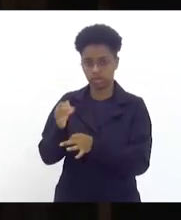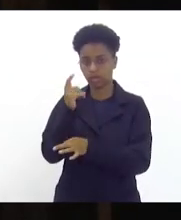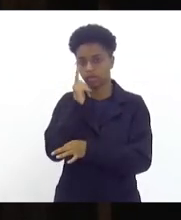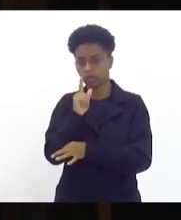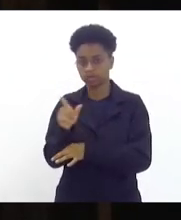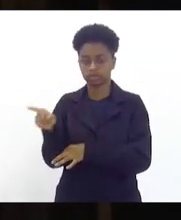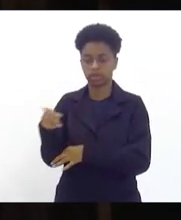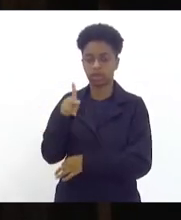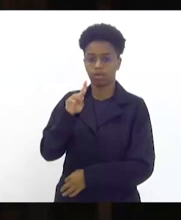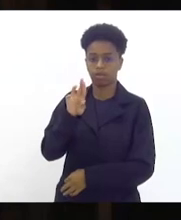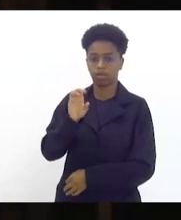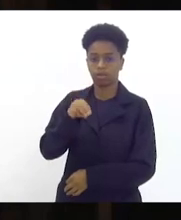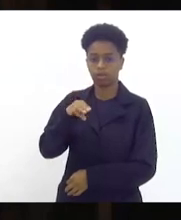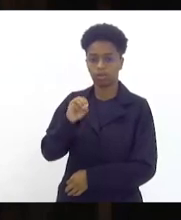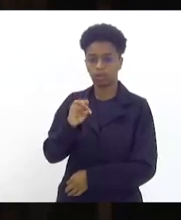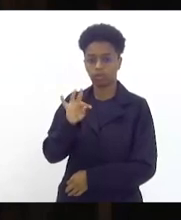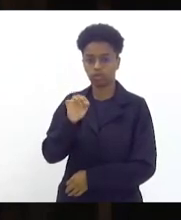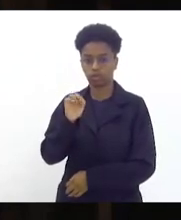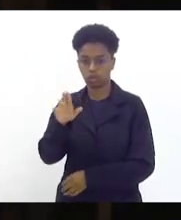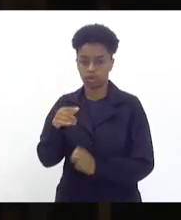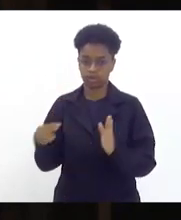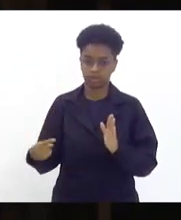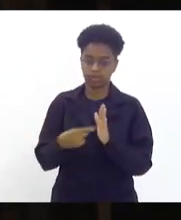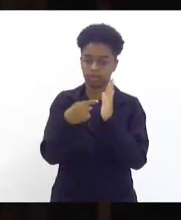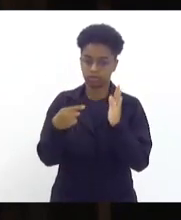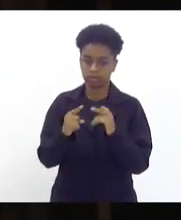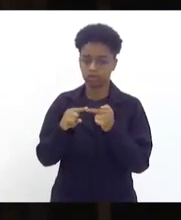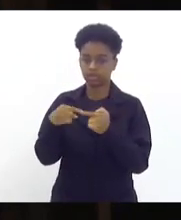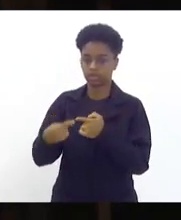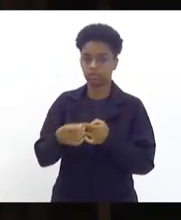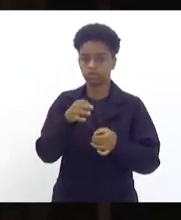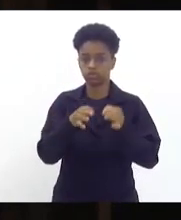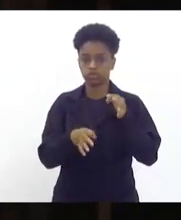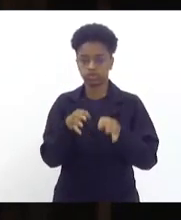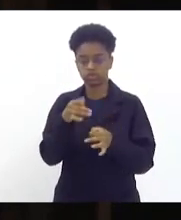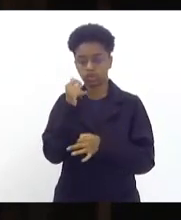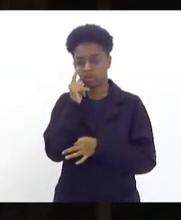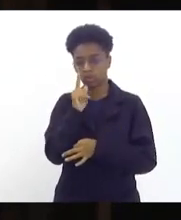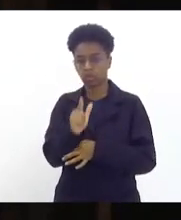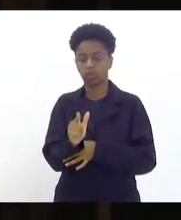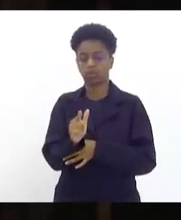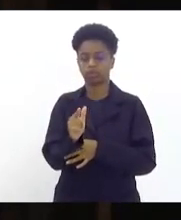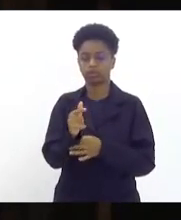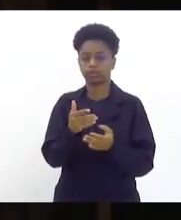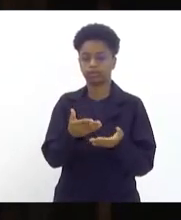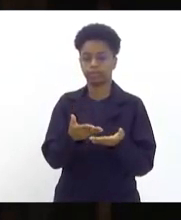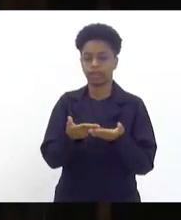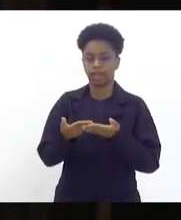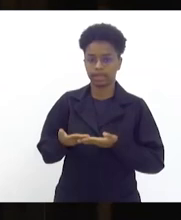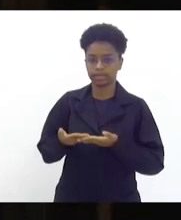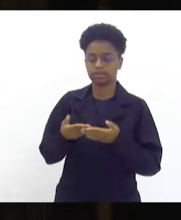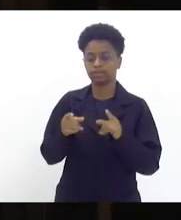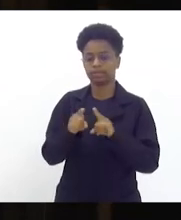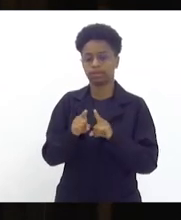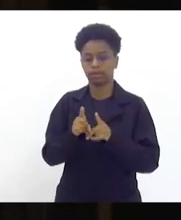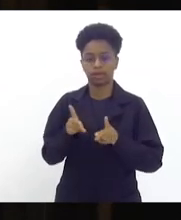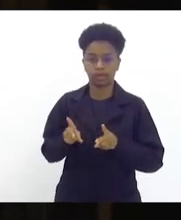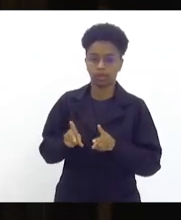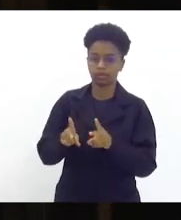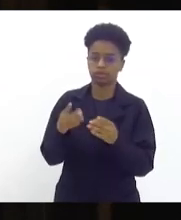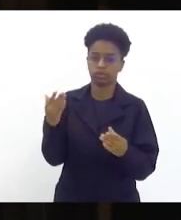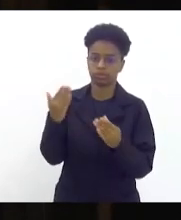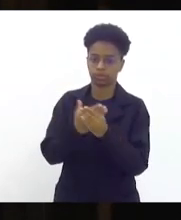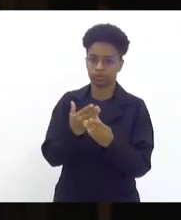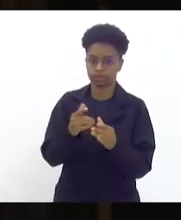que o promotor de justiça possa oferecer denúncia e o juiz depois possa receber e prosseguir no devido processo